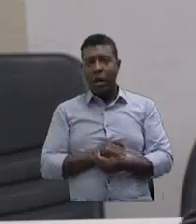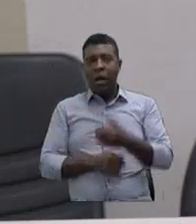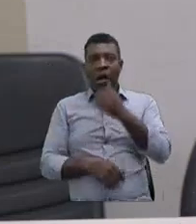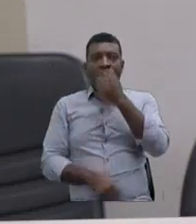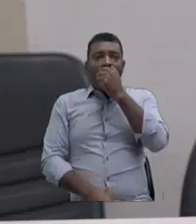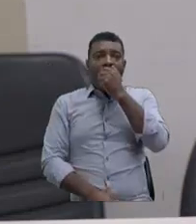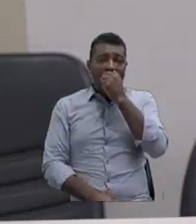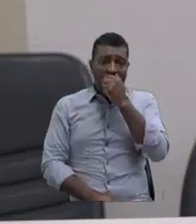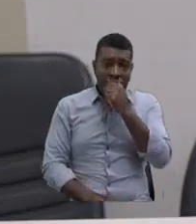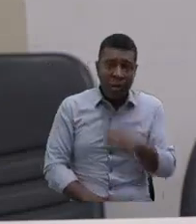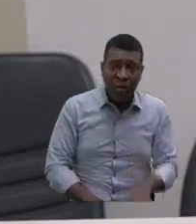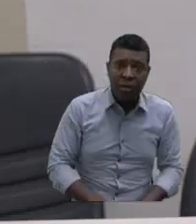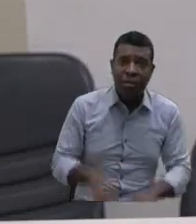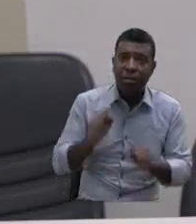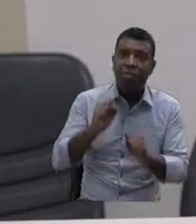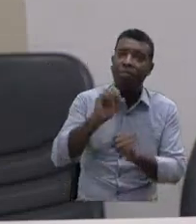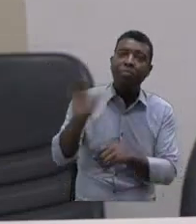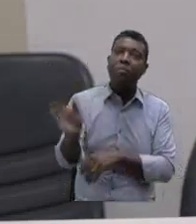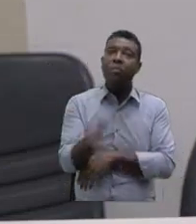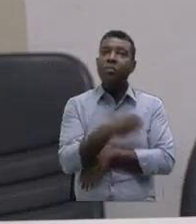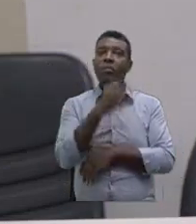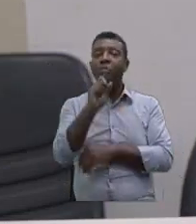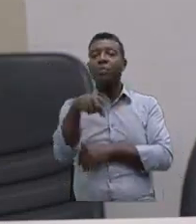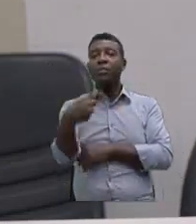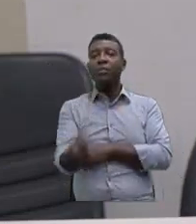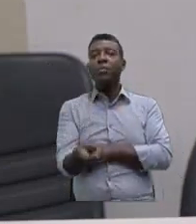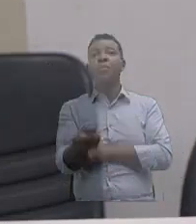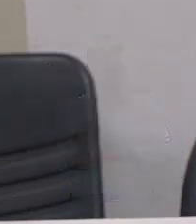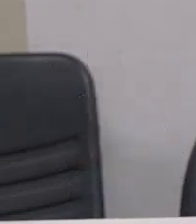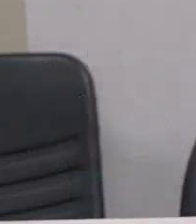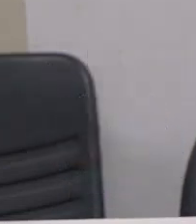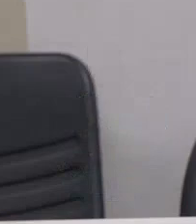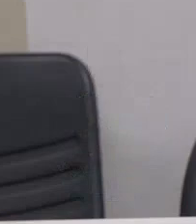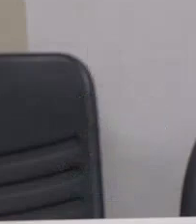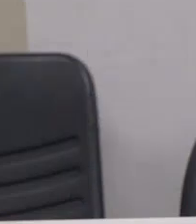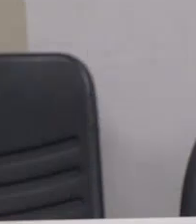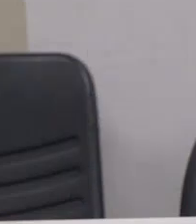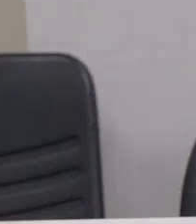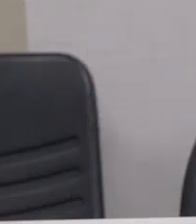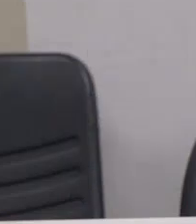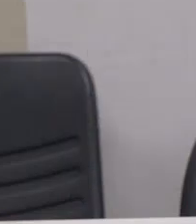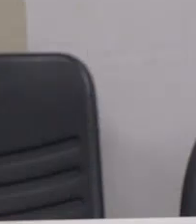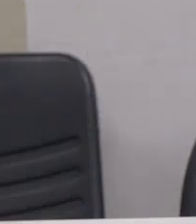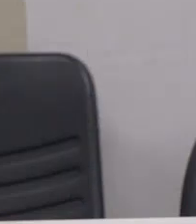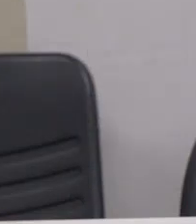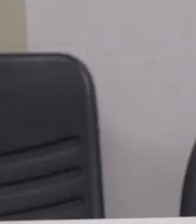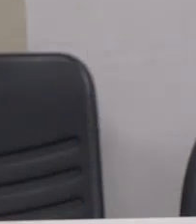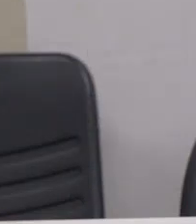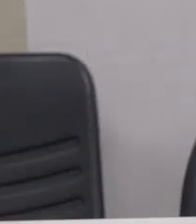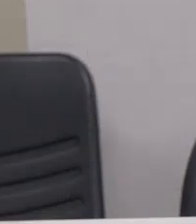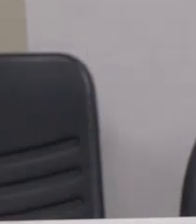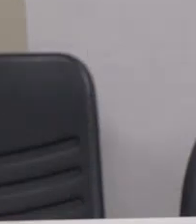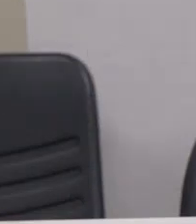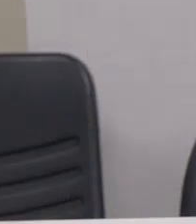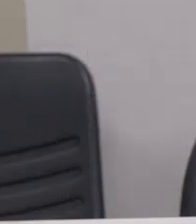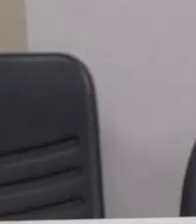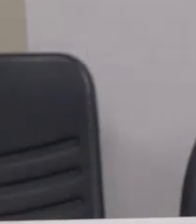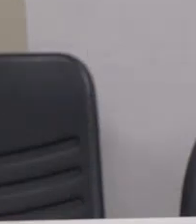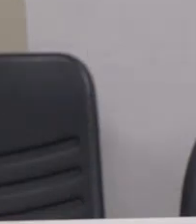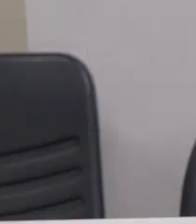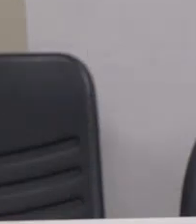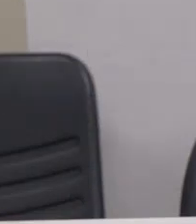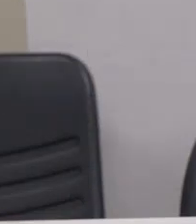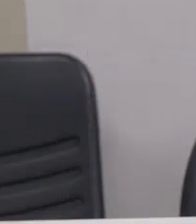Podemos passar para frente. Inserção de Minas Gerais no Plano Plurianual de 2024-2027 do governo federal. Nós